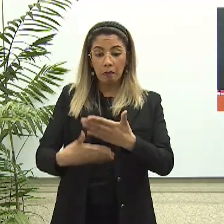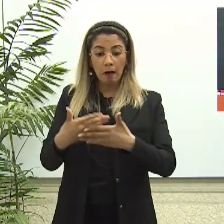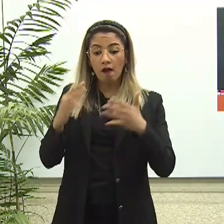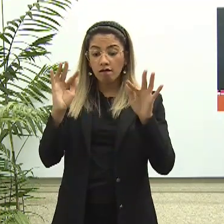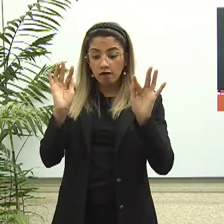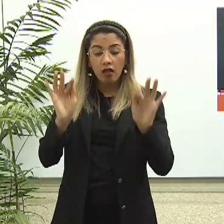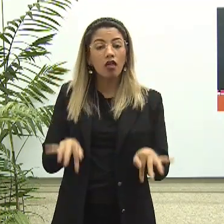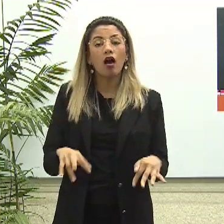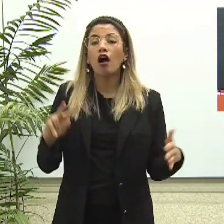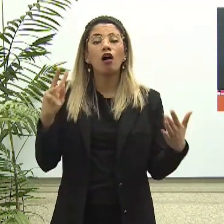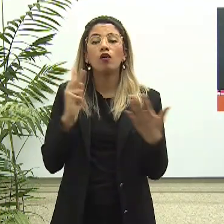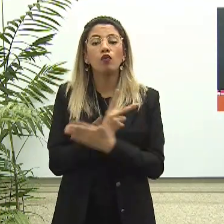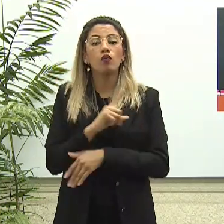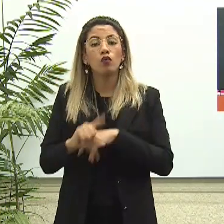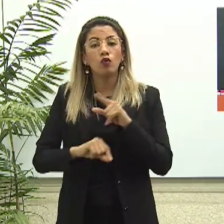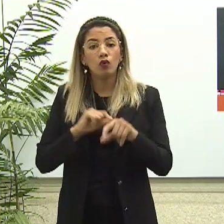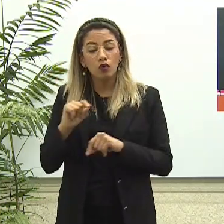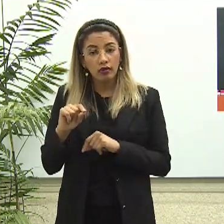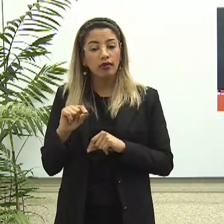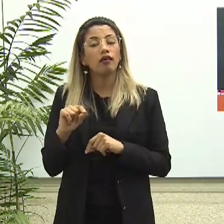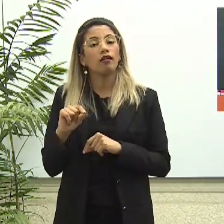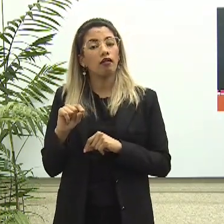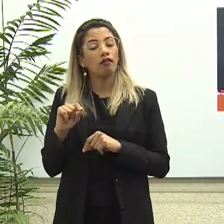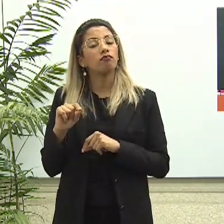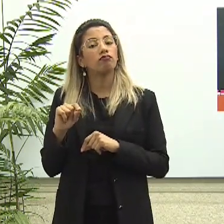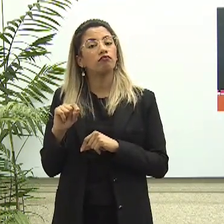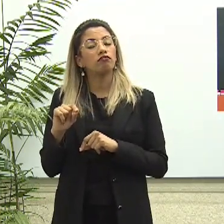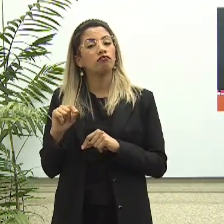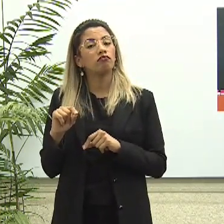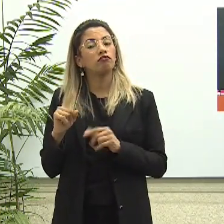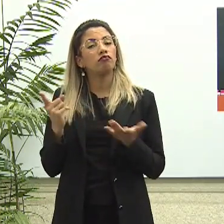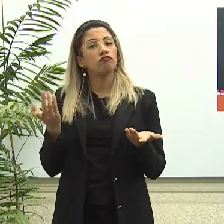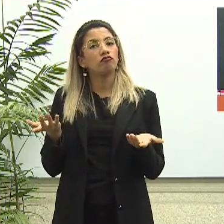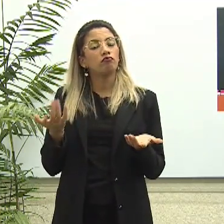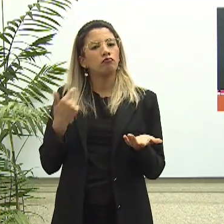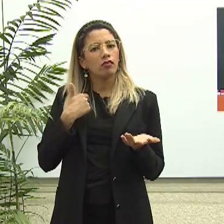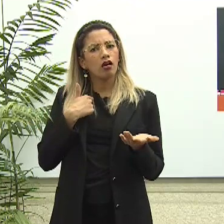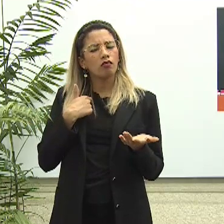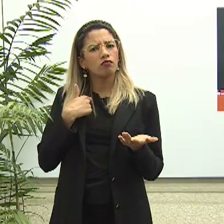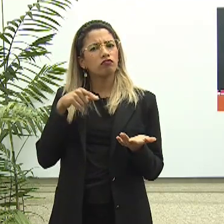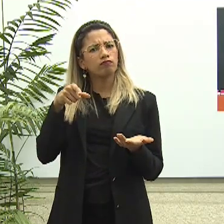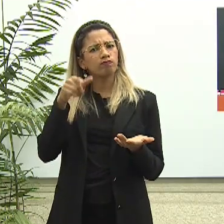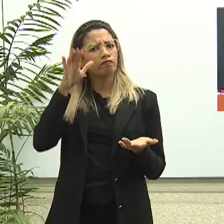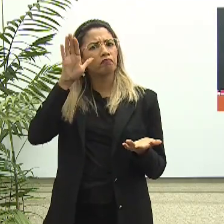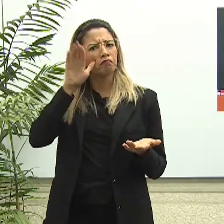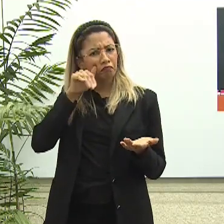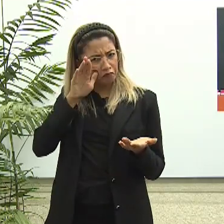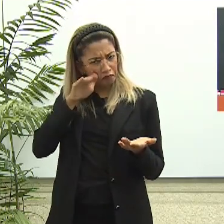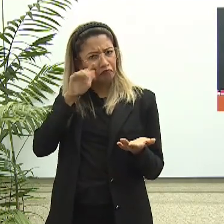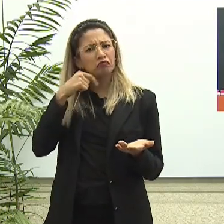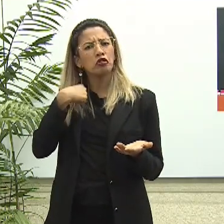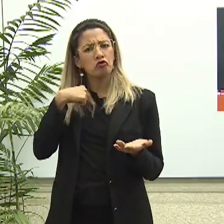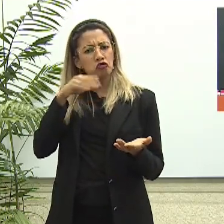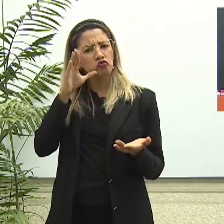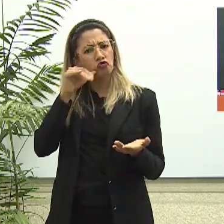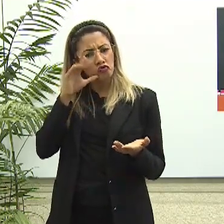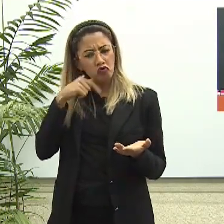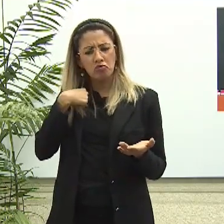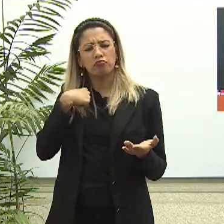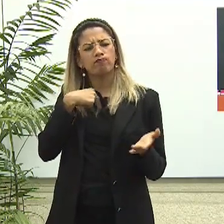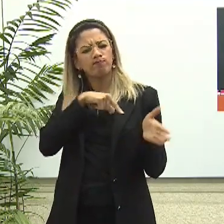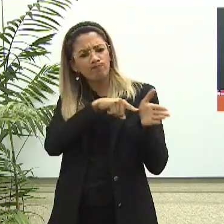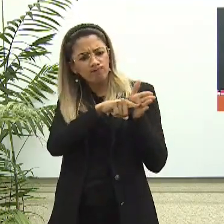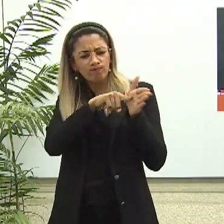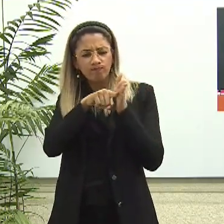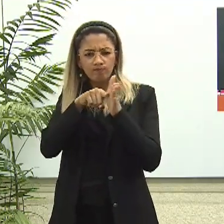algo que realmente foi um até um dos pontos que que me me fez assim pesquisar mais essa essa essa essa desconexão entre